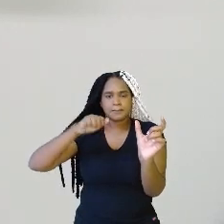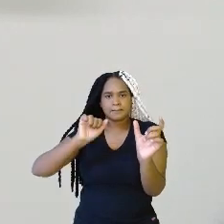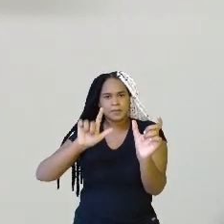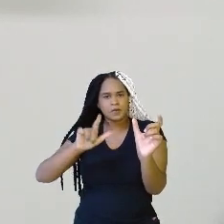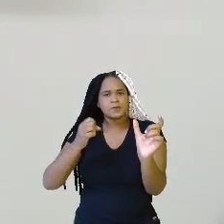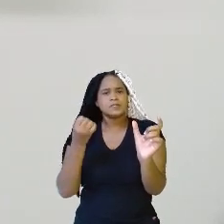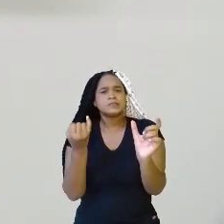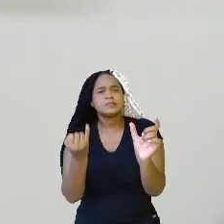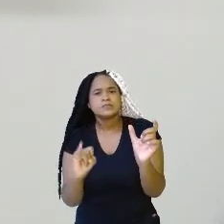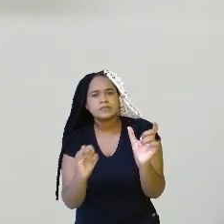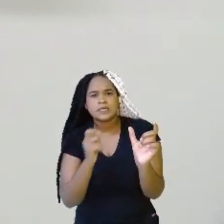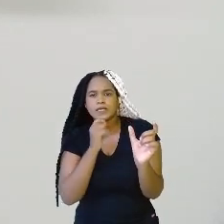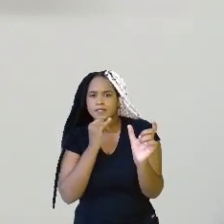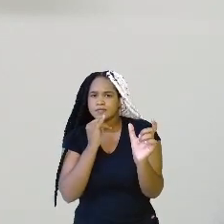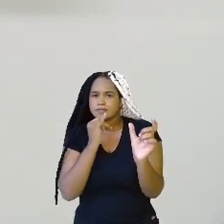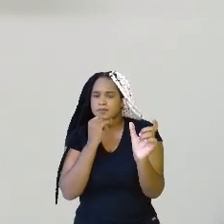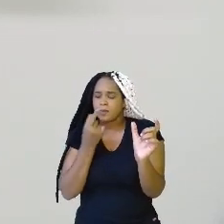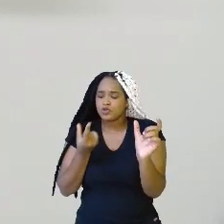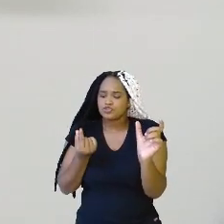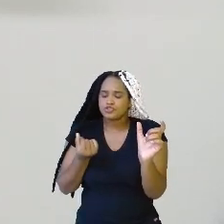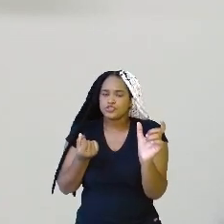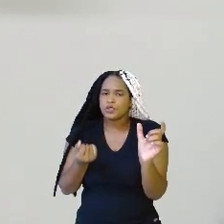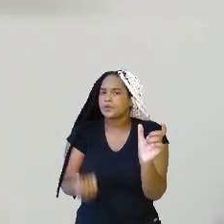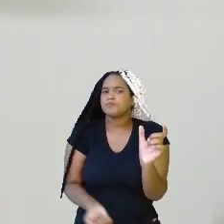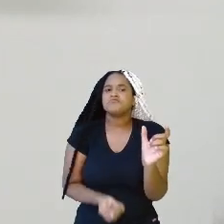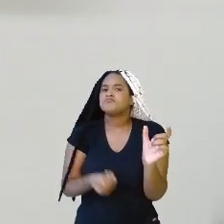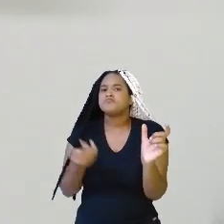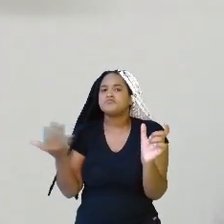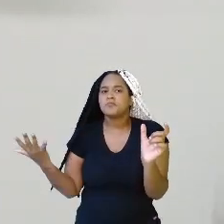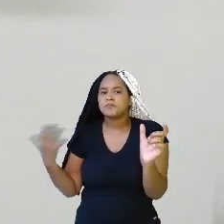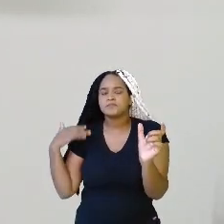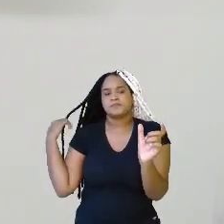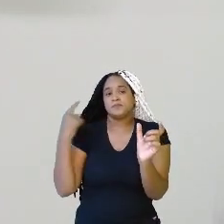fosse um valor em dinheiro, seria R$